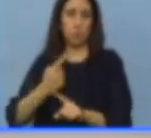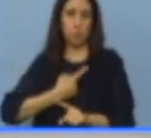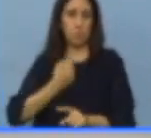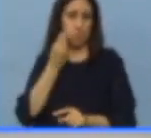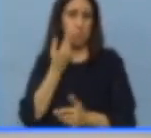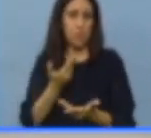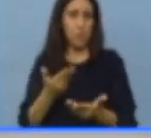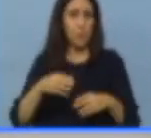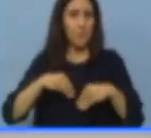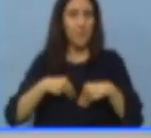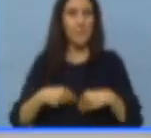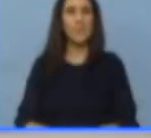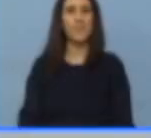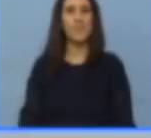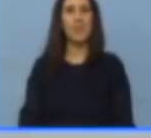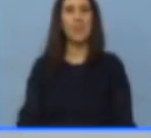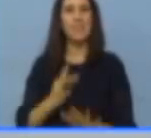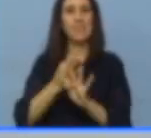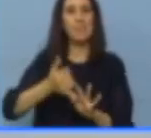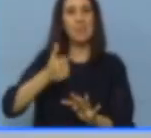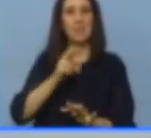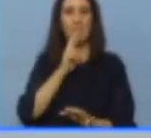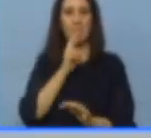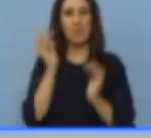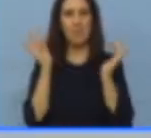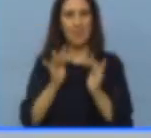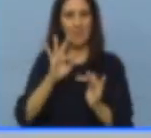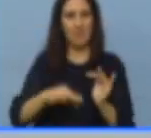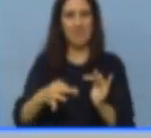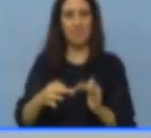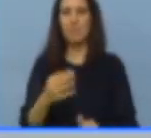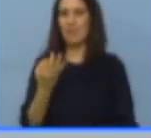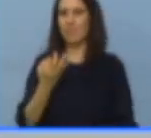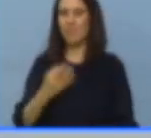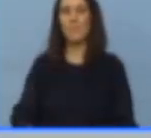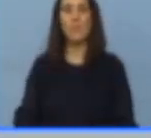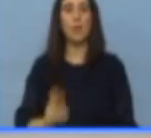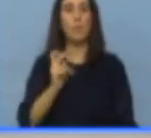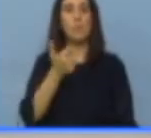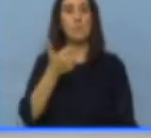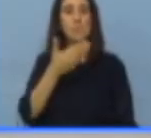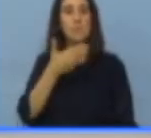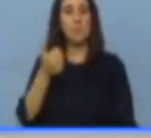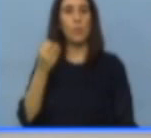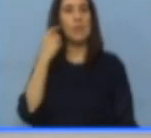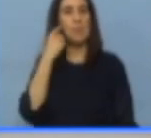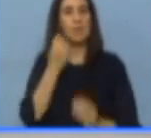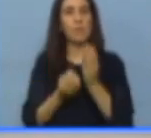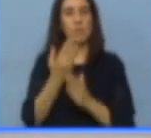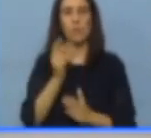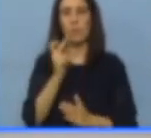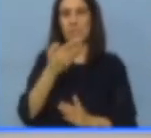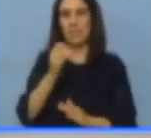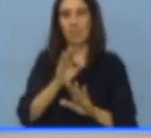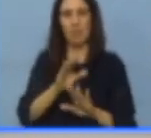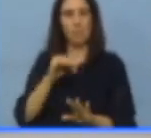isso. Tudo para celebrar em Fátima nesta peregrinação deste fim de semana, no contexto destes 150 anos de fundação e de 70 de presença em Portugal. Padre Zé